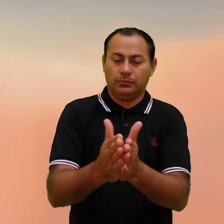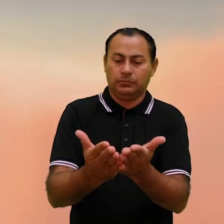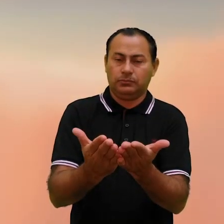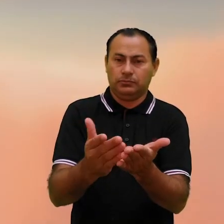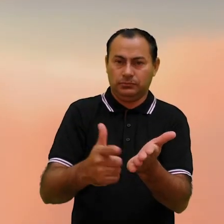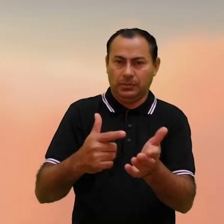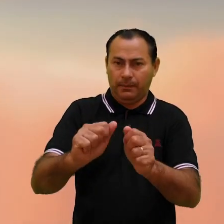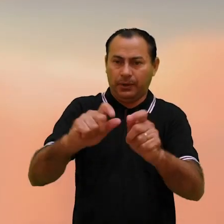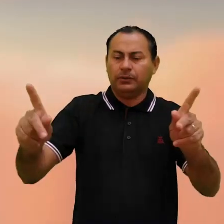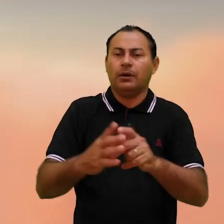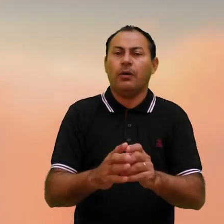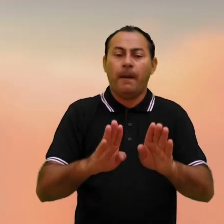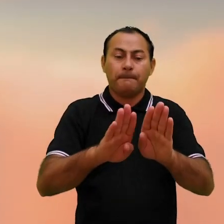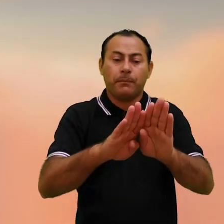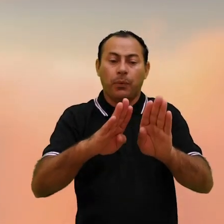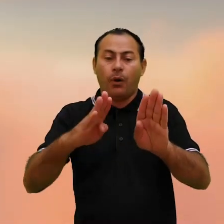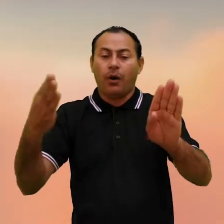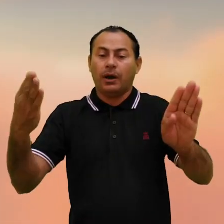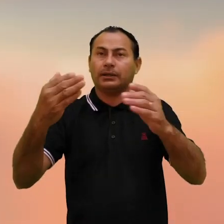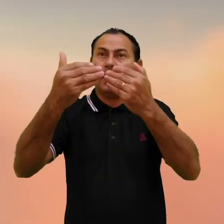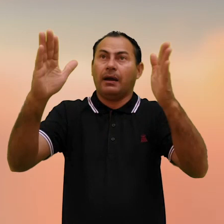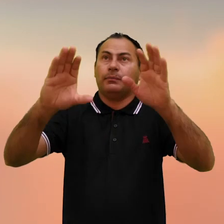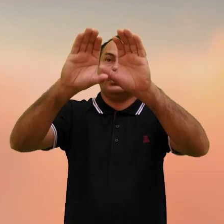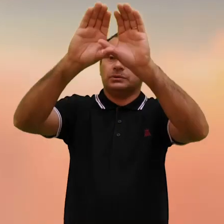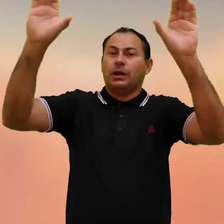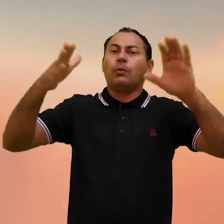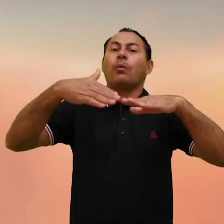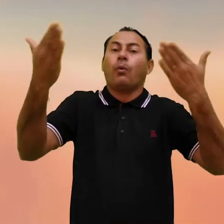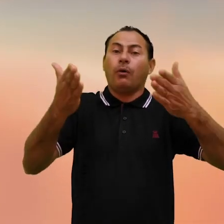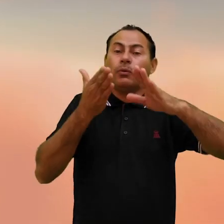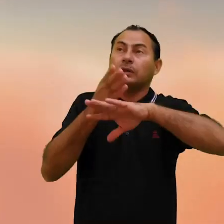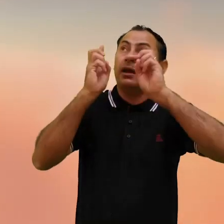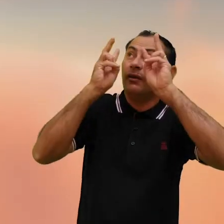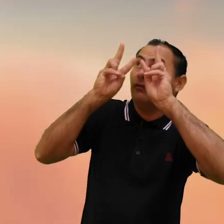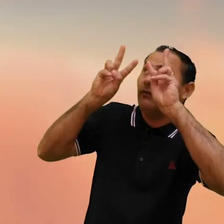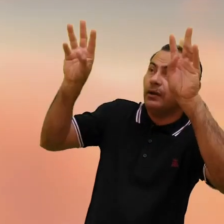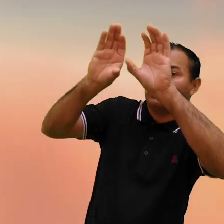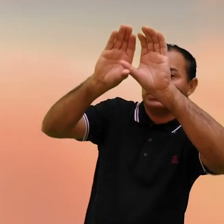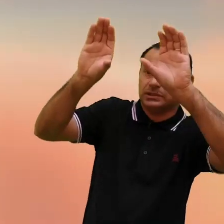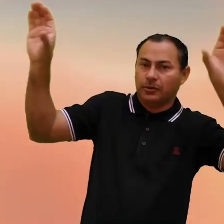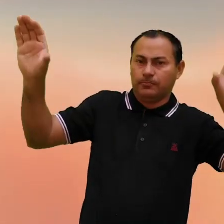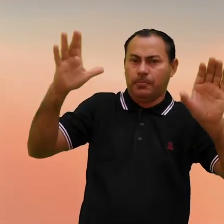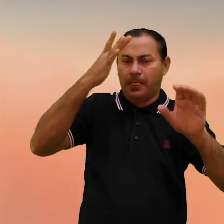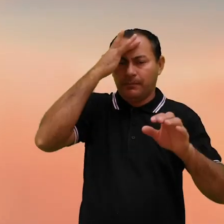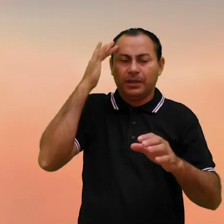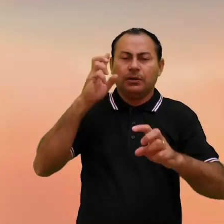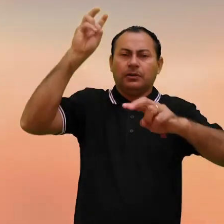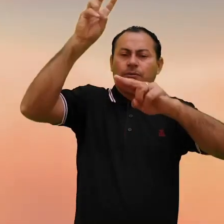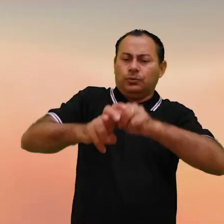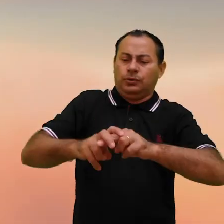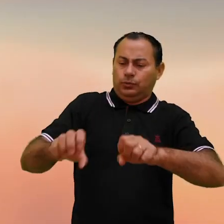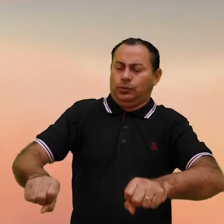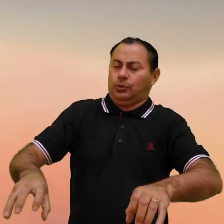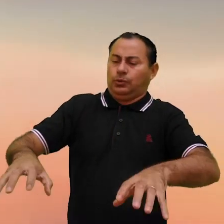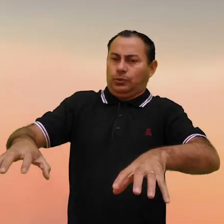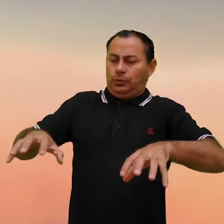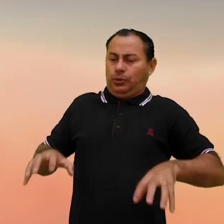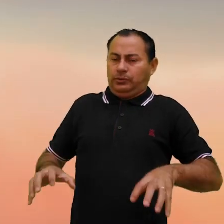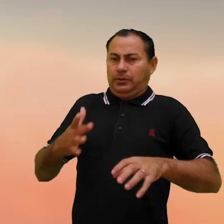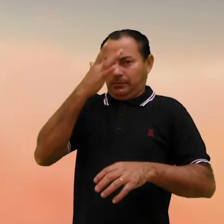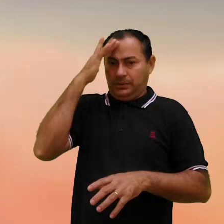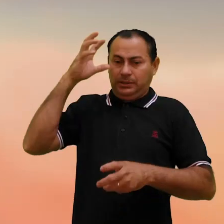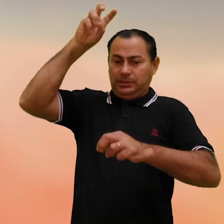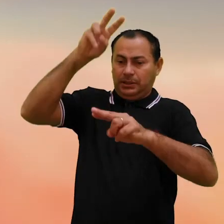Diz assim: uma porta que se abre para o céu, através da qual você pode ver o céu. Bom, alguém está sentado num trono. Aquele que